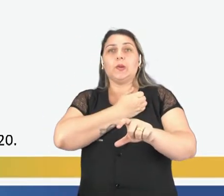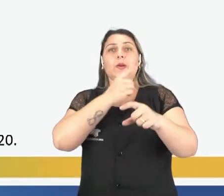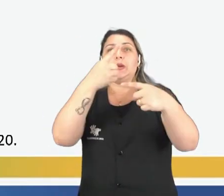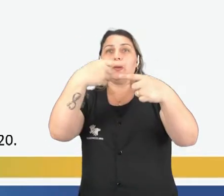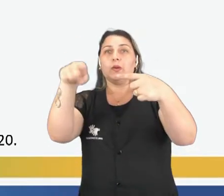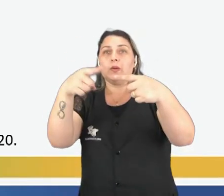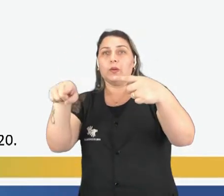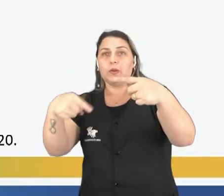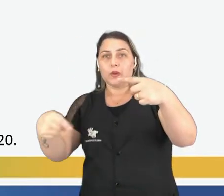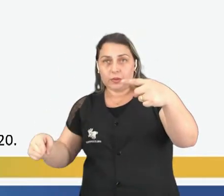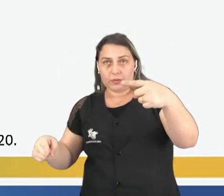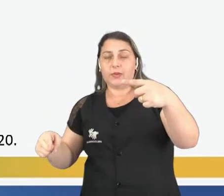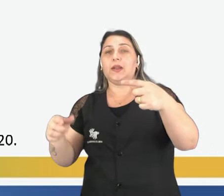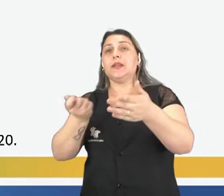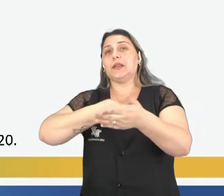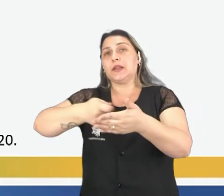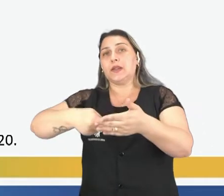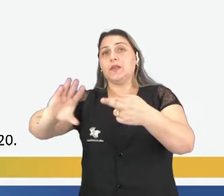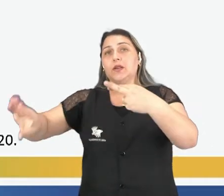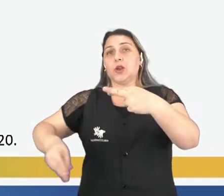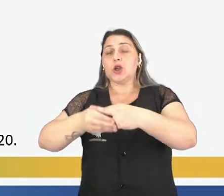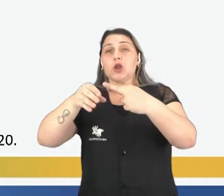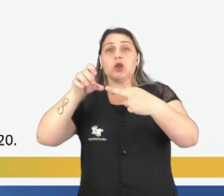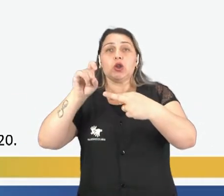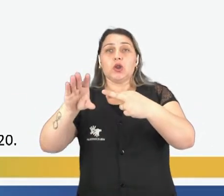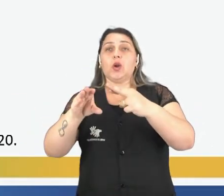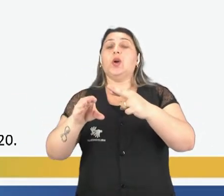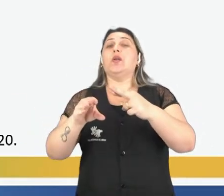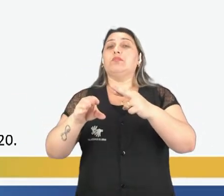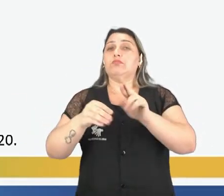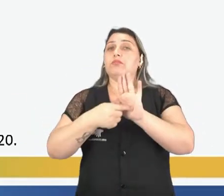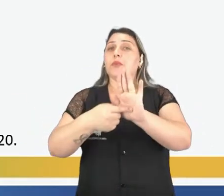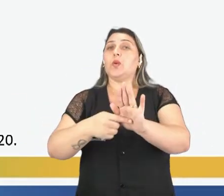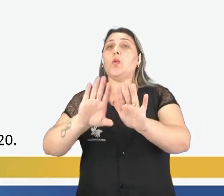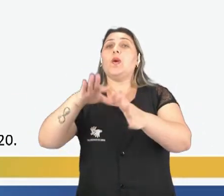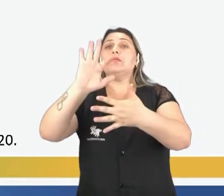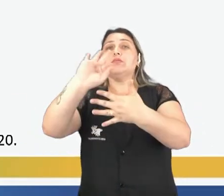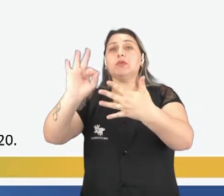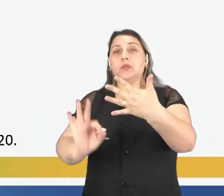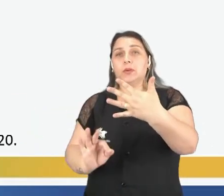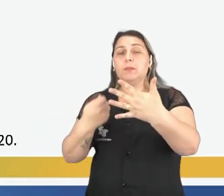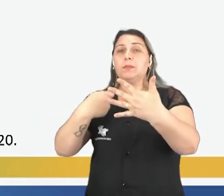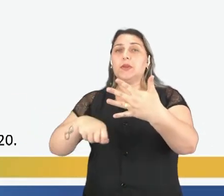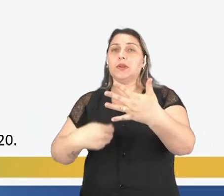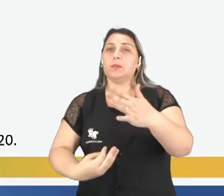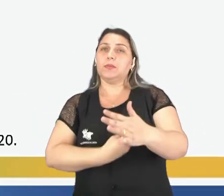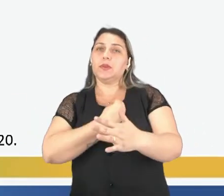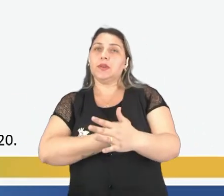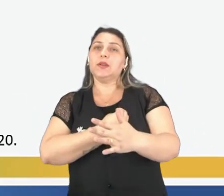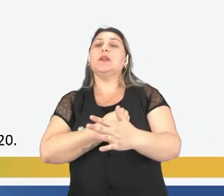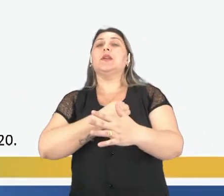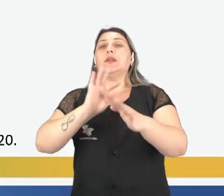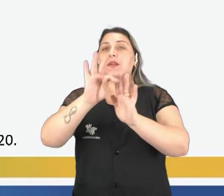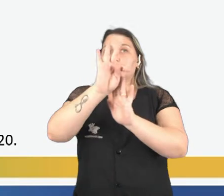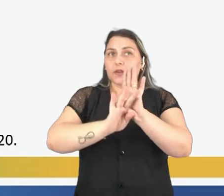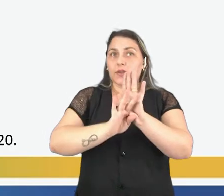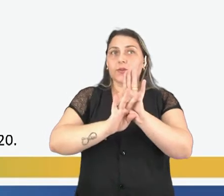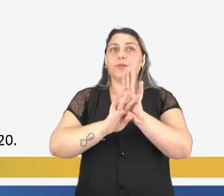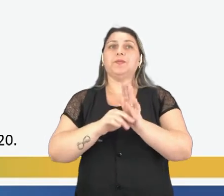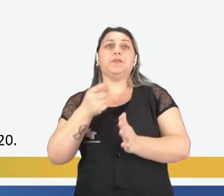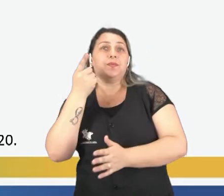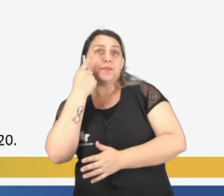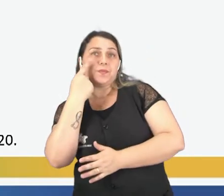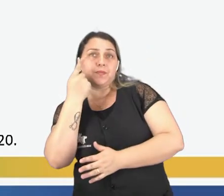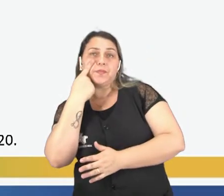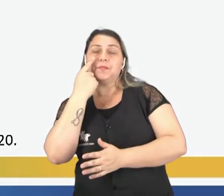para escrever uma resenha, apenas indicações de quais elementos devem estar presentes nesse tipo de texto. Então, a gente